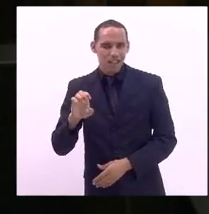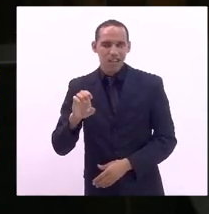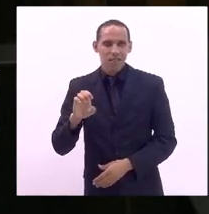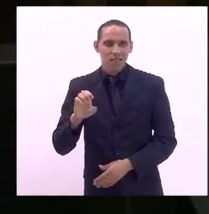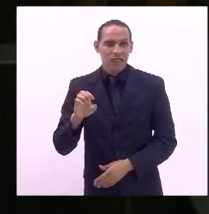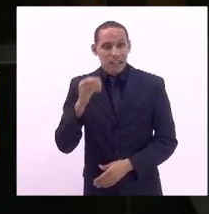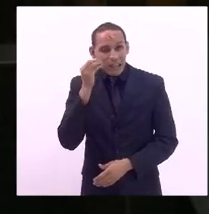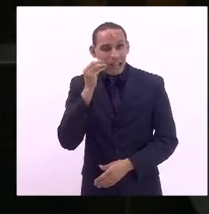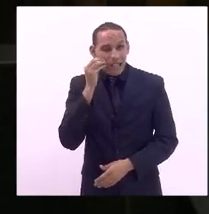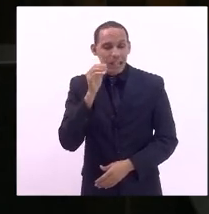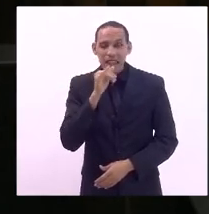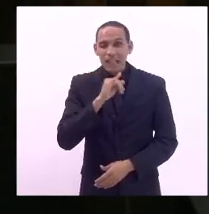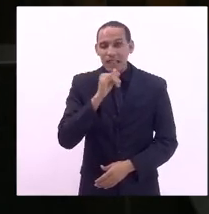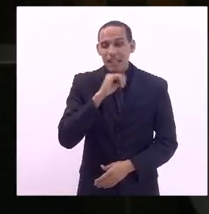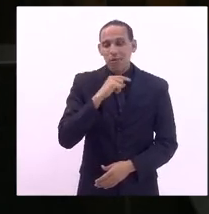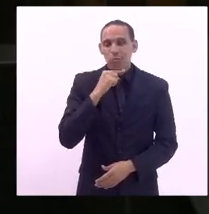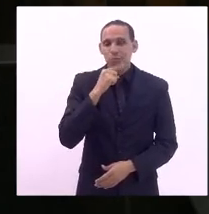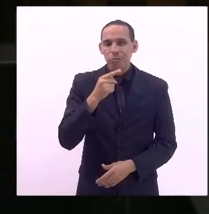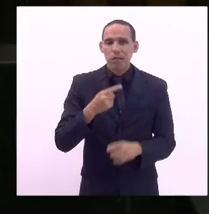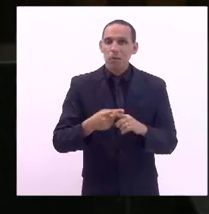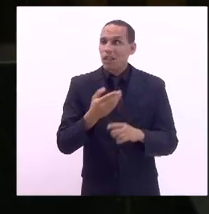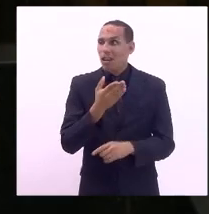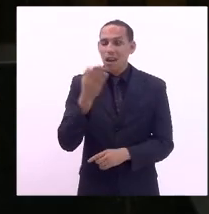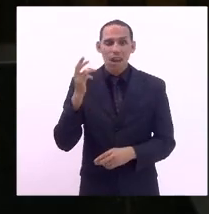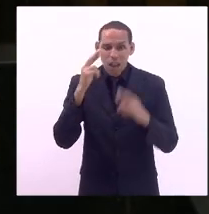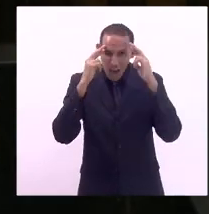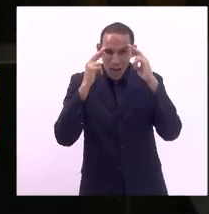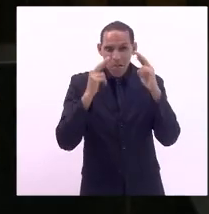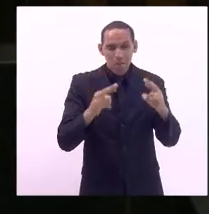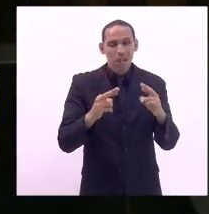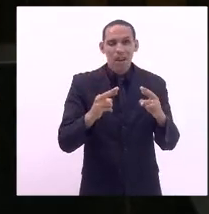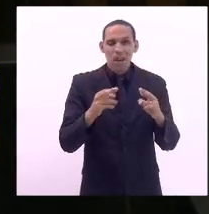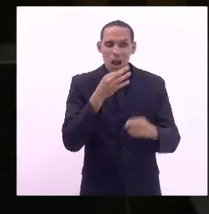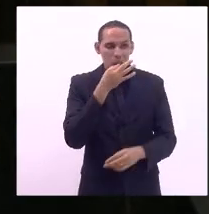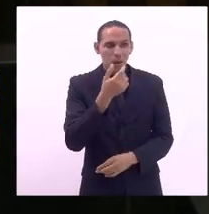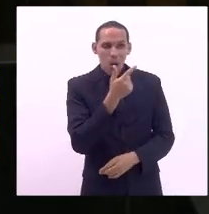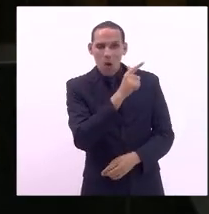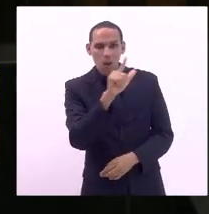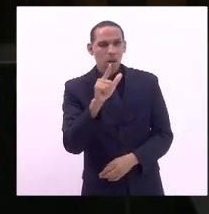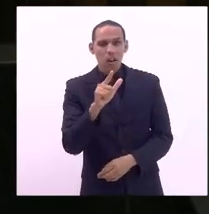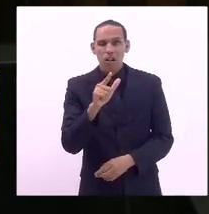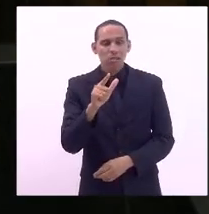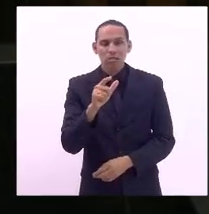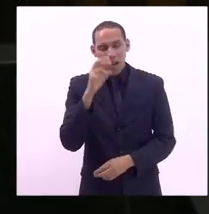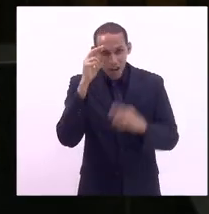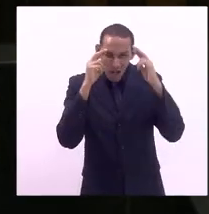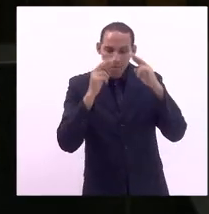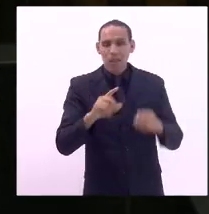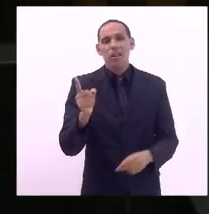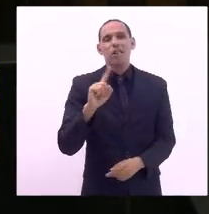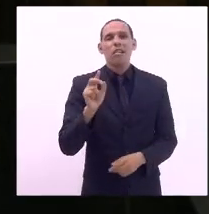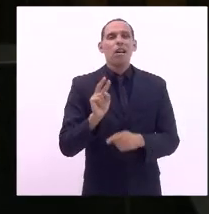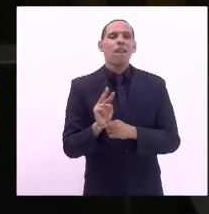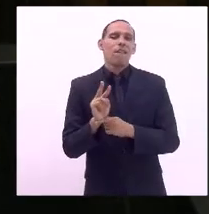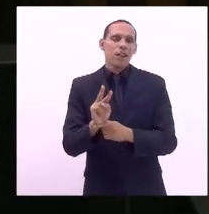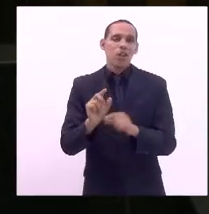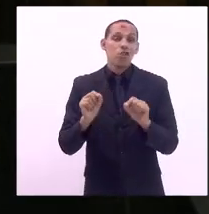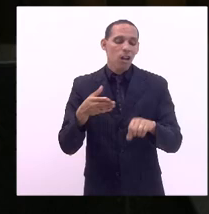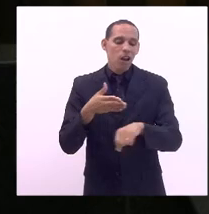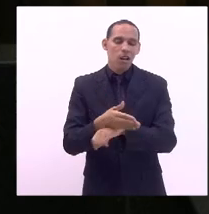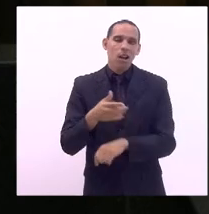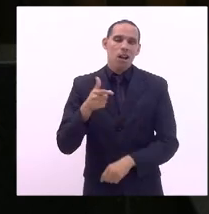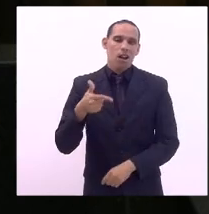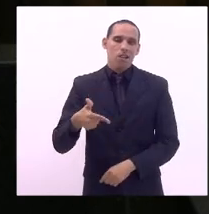teriam dificuldades. São pessoas que não conseguem respeitar sequer a opinião do outro e que estão aqui defendendo o acesso a